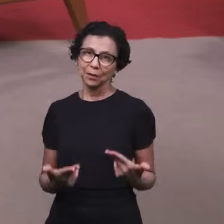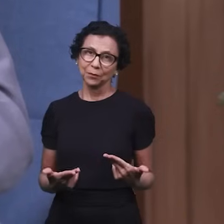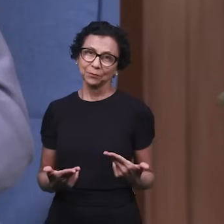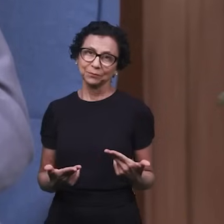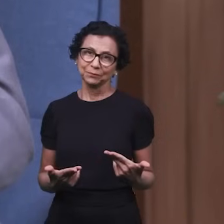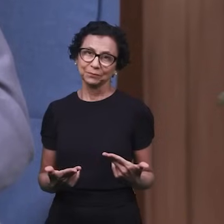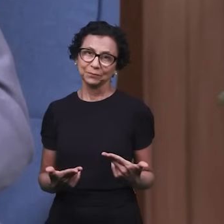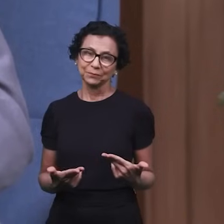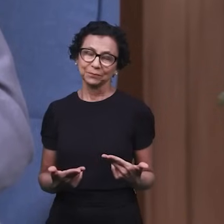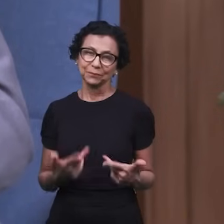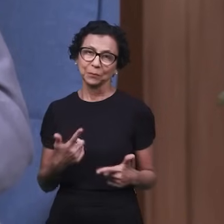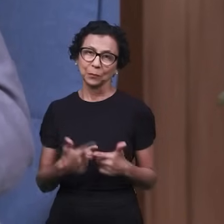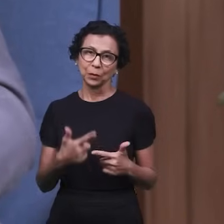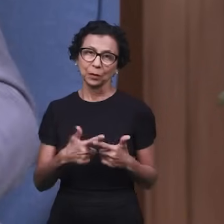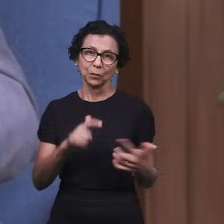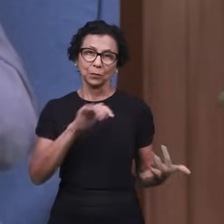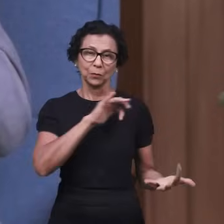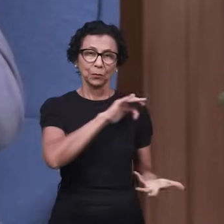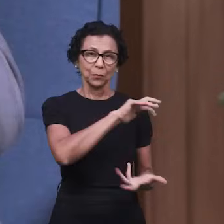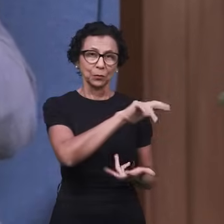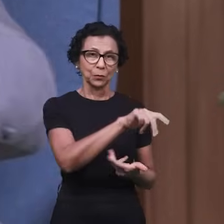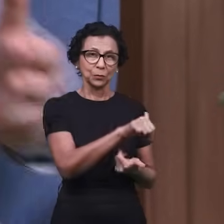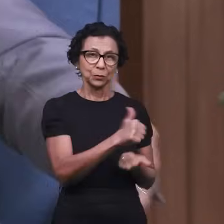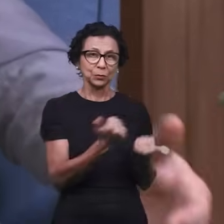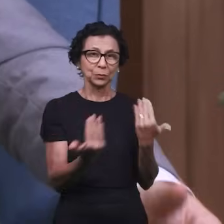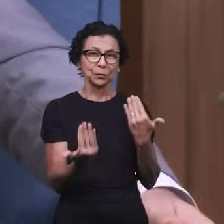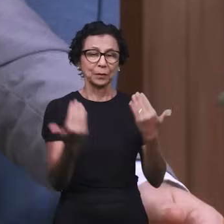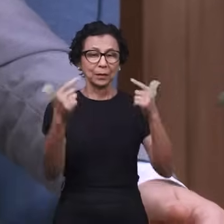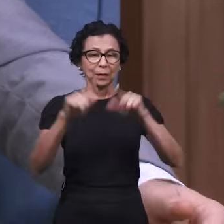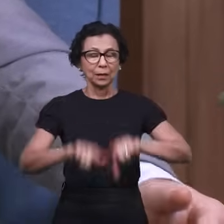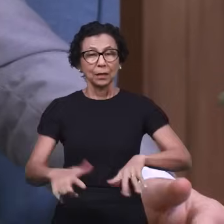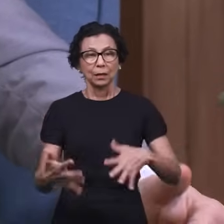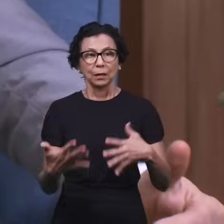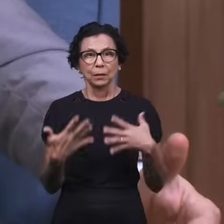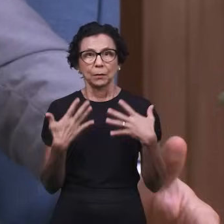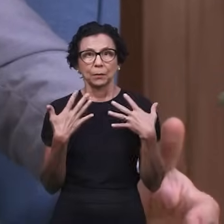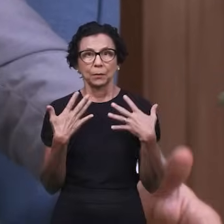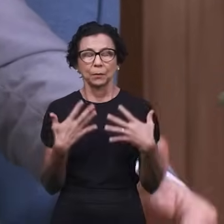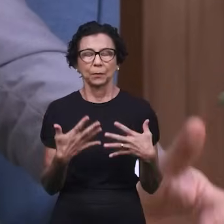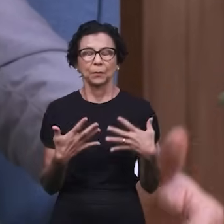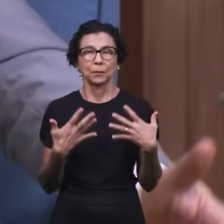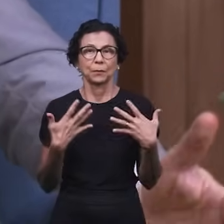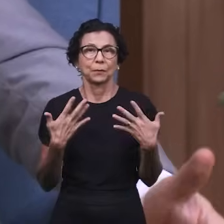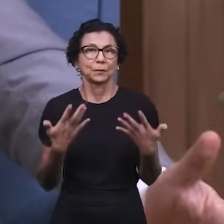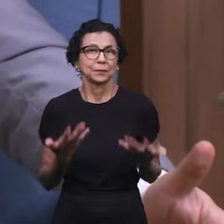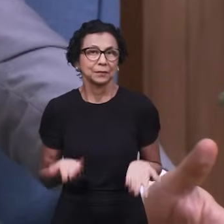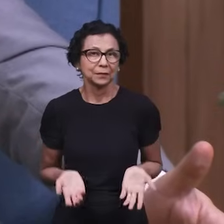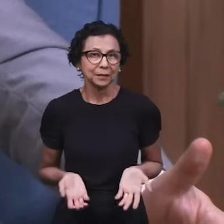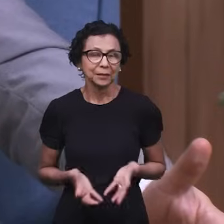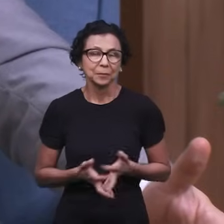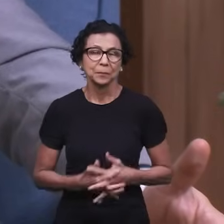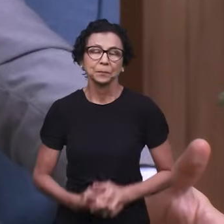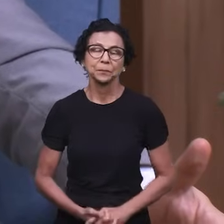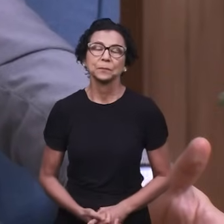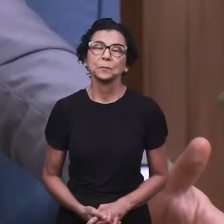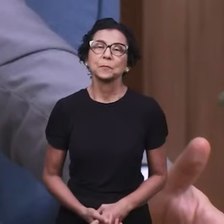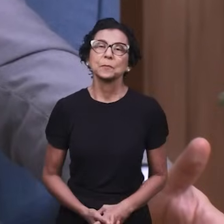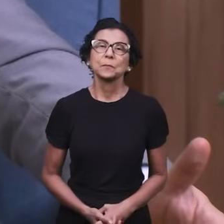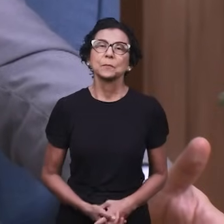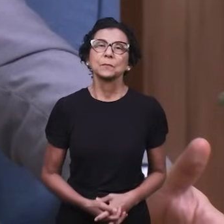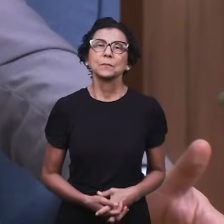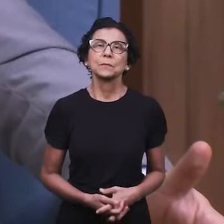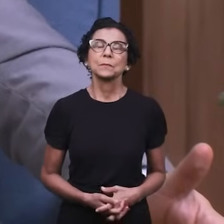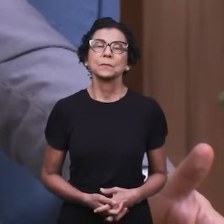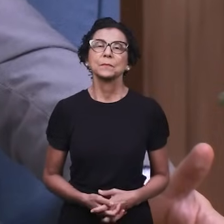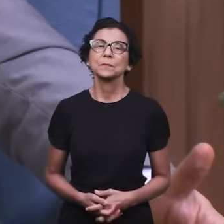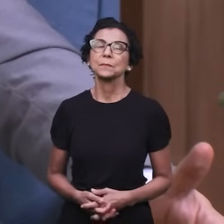atenção, dentre muitas outras coisas, né? E a continuação dele que vocês vão abordar